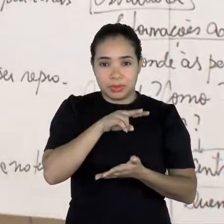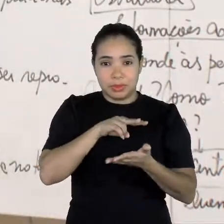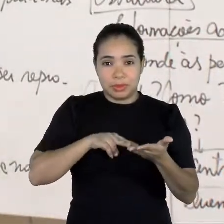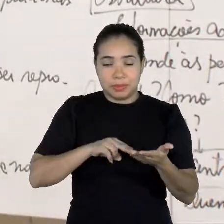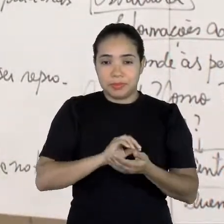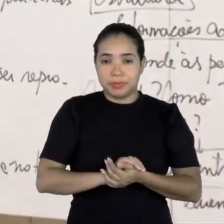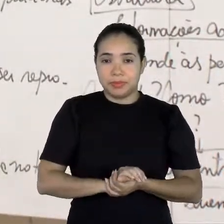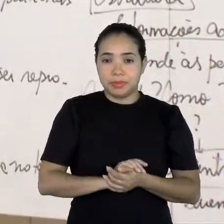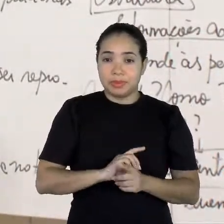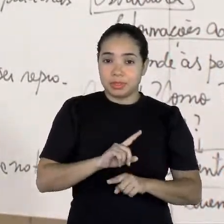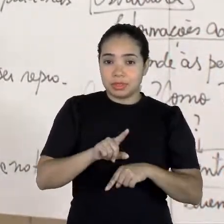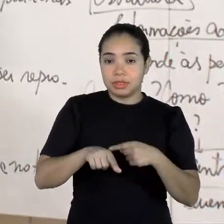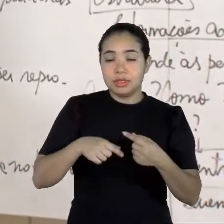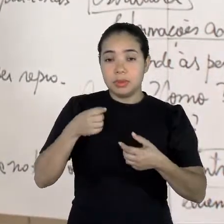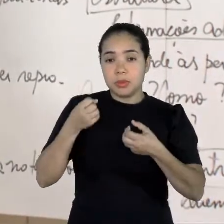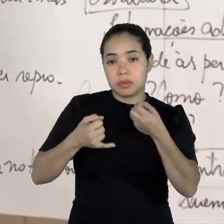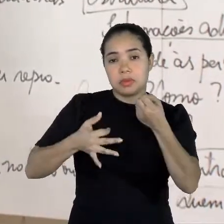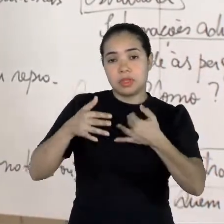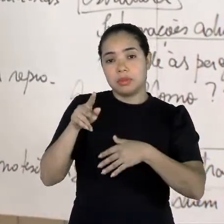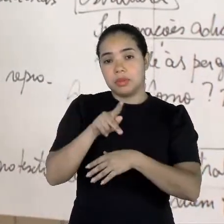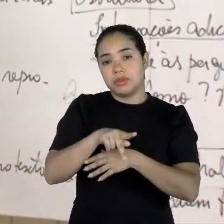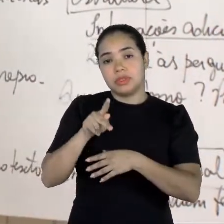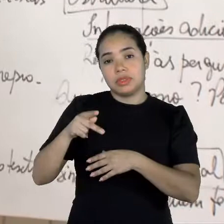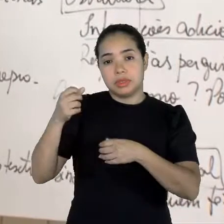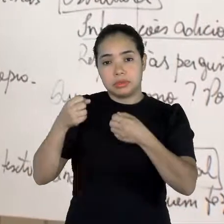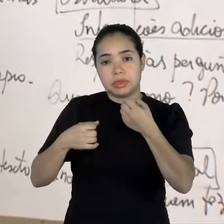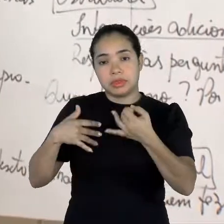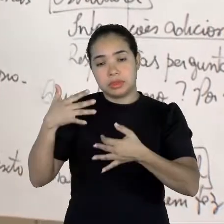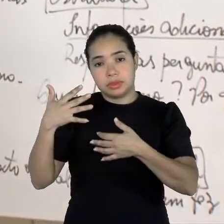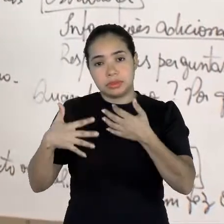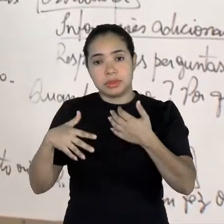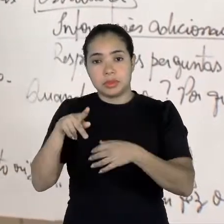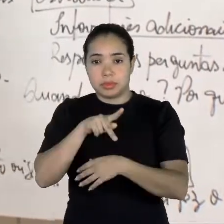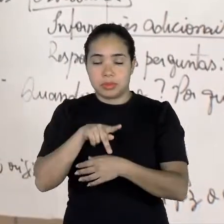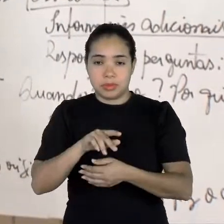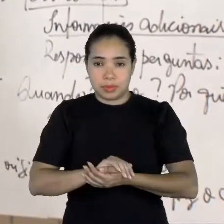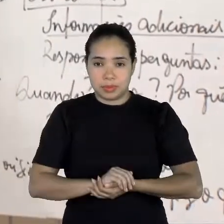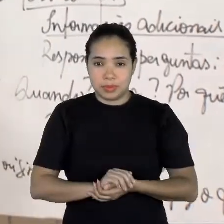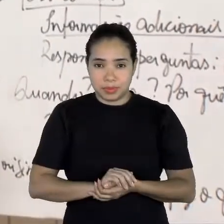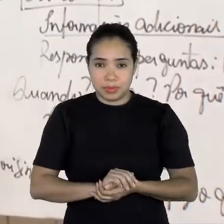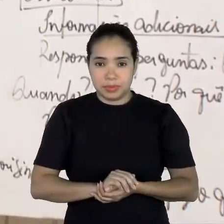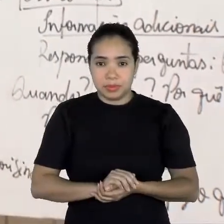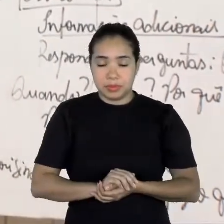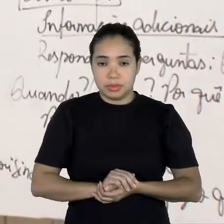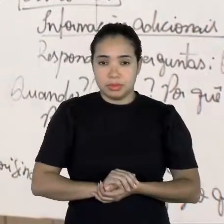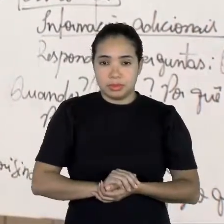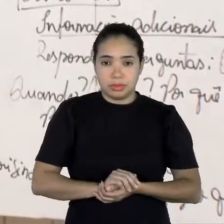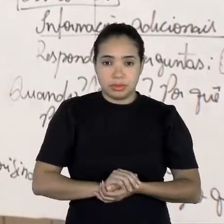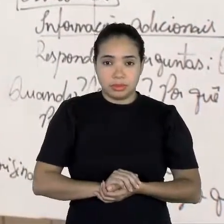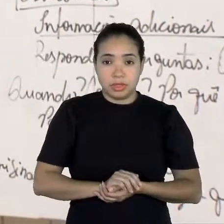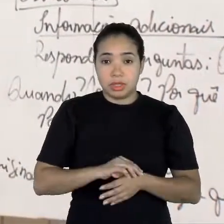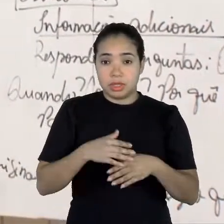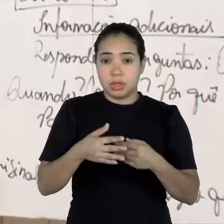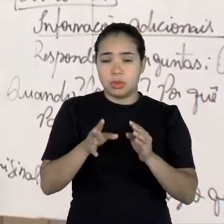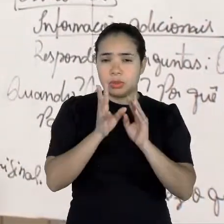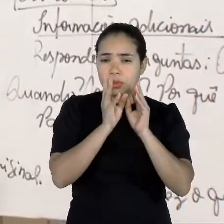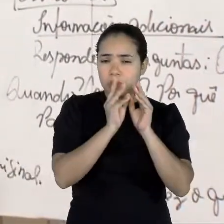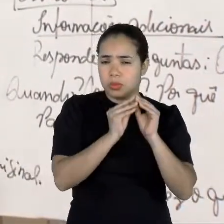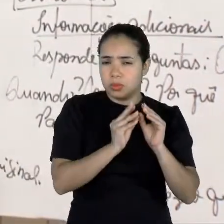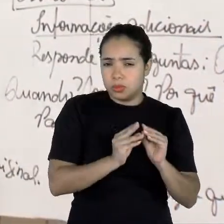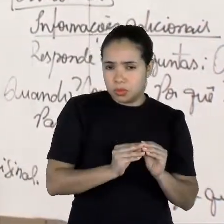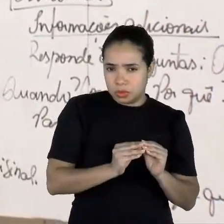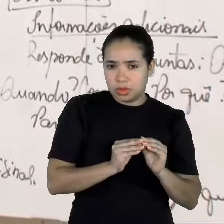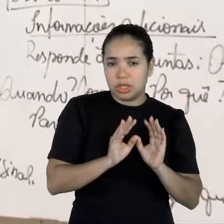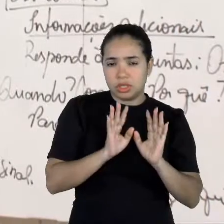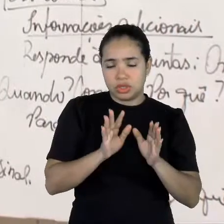E depois fale para o seu professor, conte a história para o seu professor. Tá? Então vamos falar sobre resumo. É algo que nós